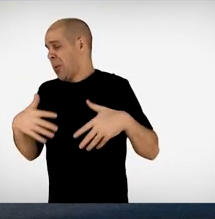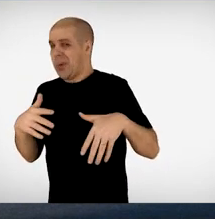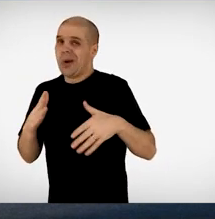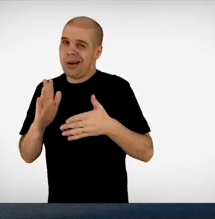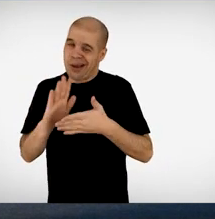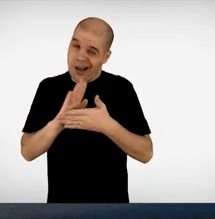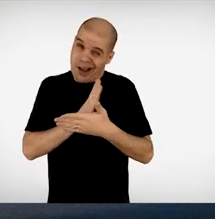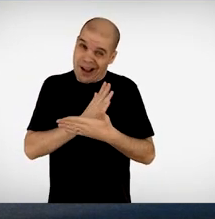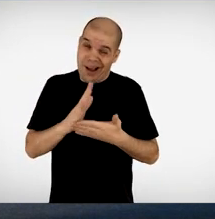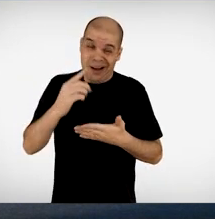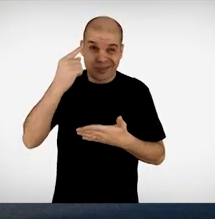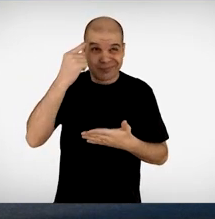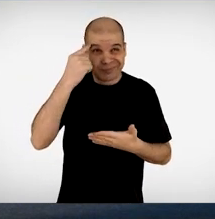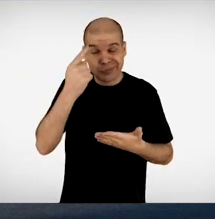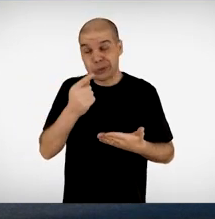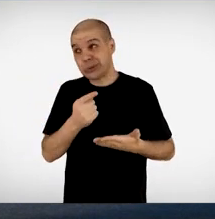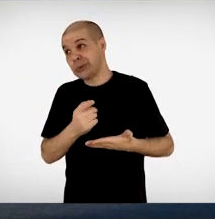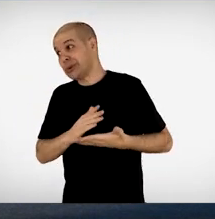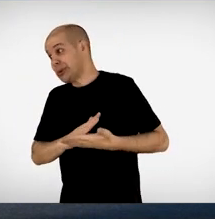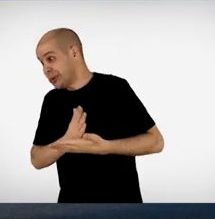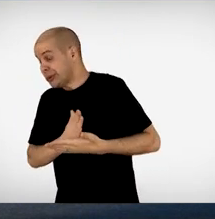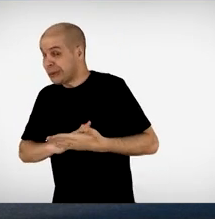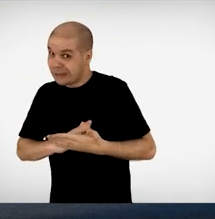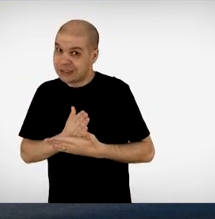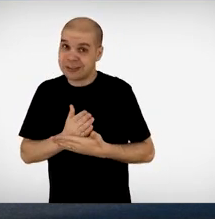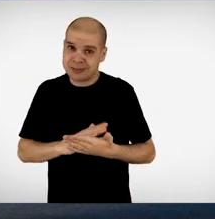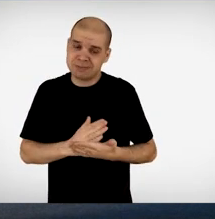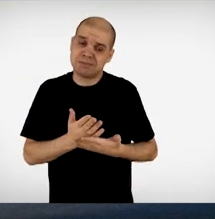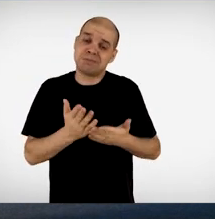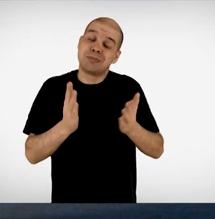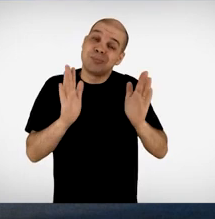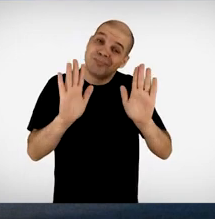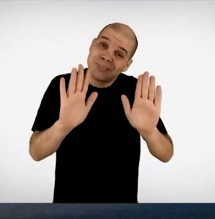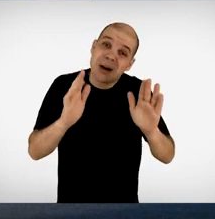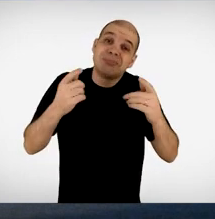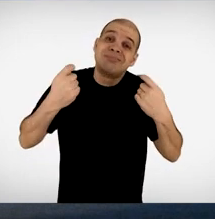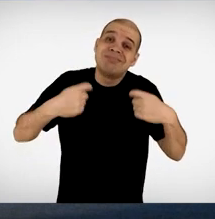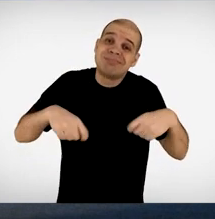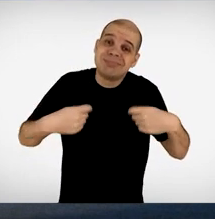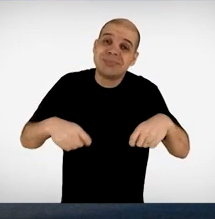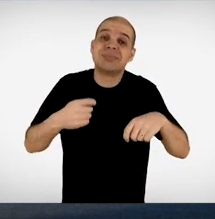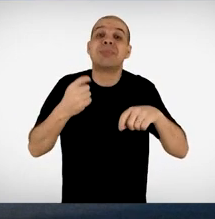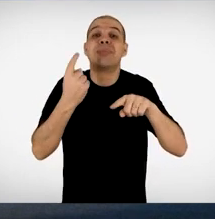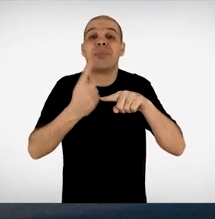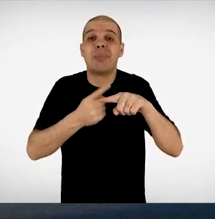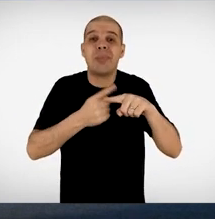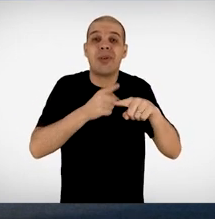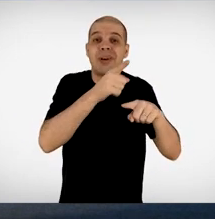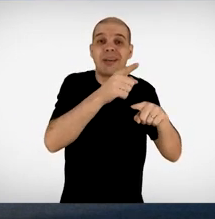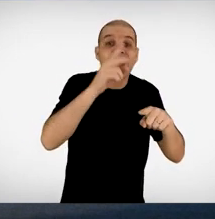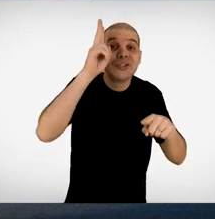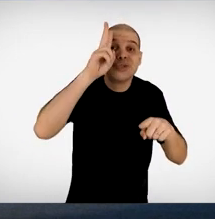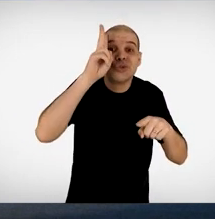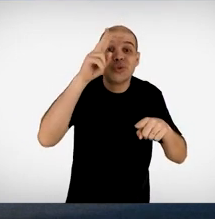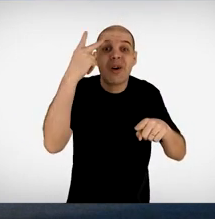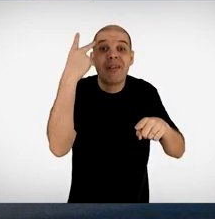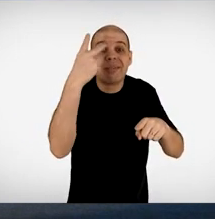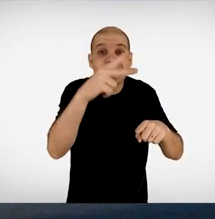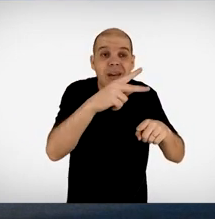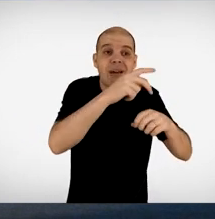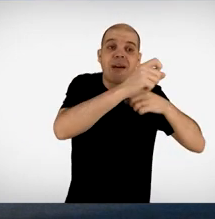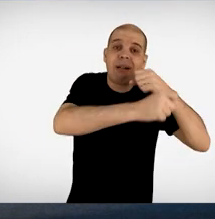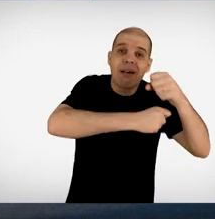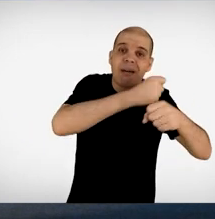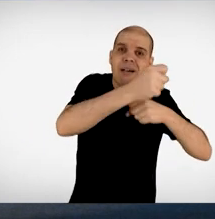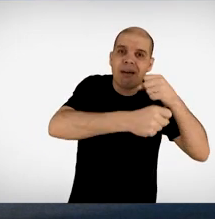pouco comprido, assim, e eu acho que faz todo sentido que seja assim, porque ele está falando do tempo. Quando a gente